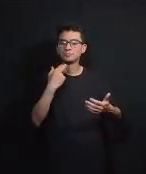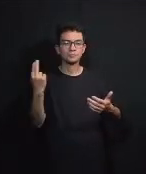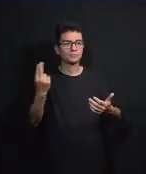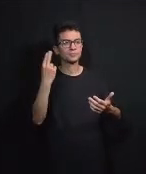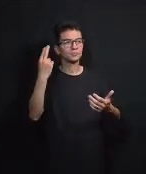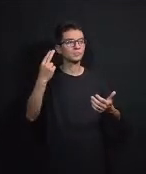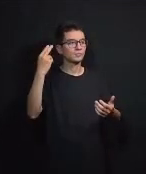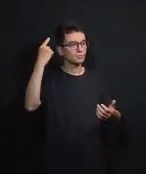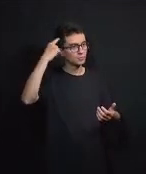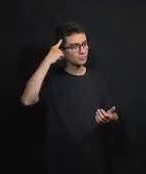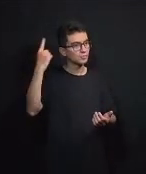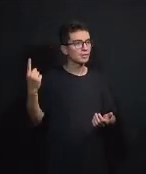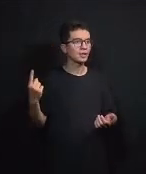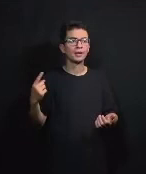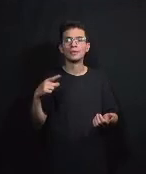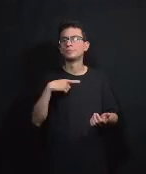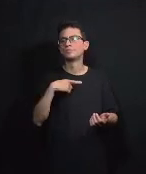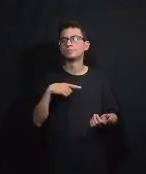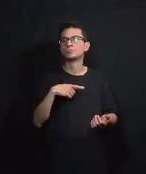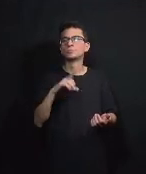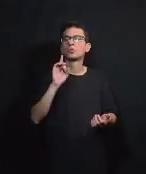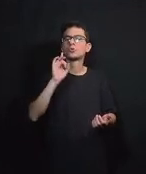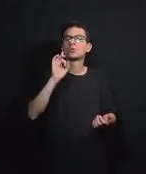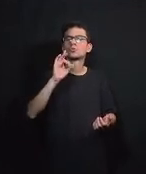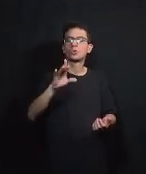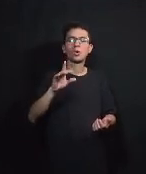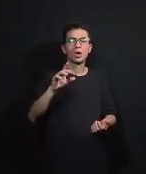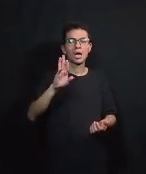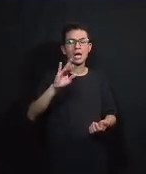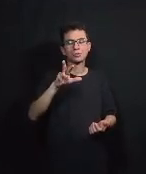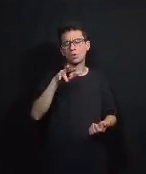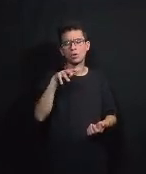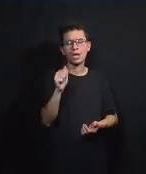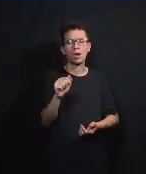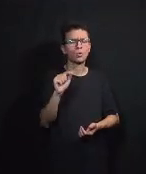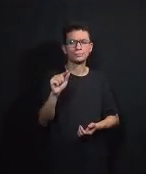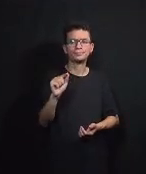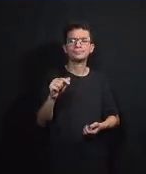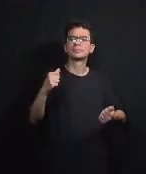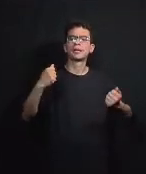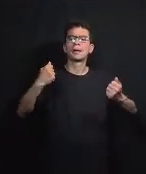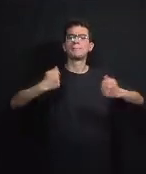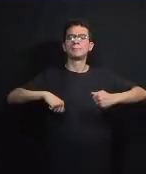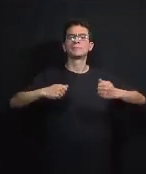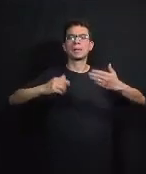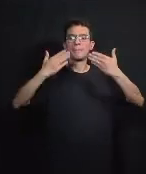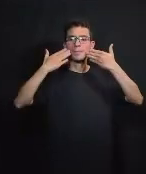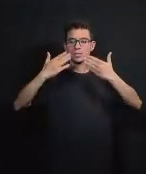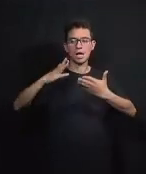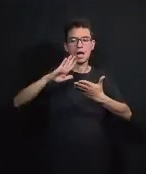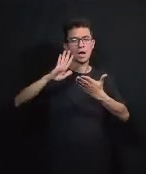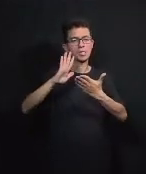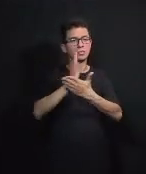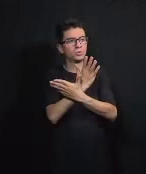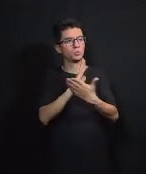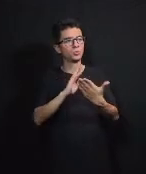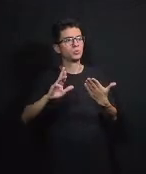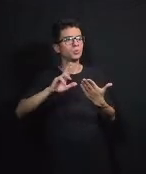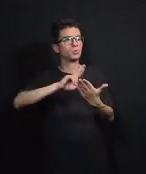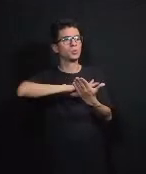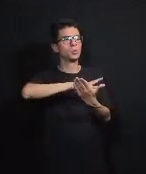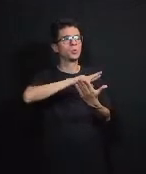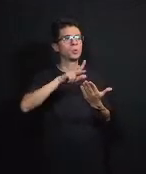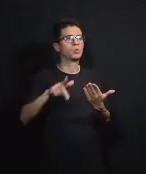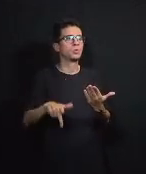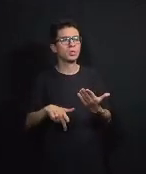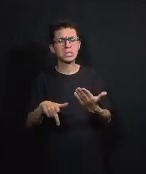E eu creio, não por apenas como uma figura de retórica, que é preciso apontar certas coisas que nos